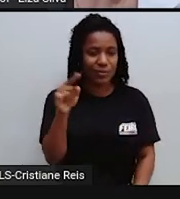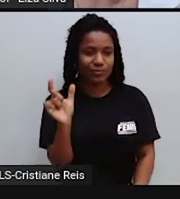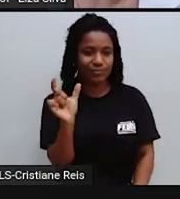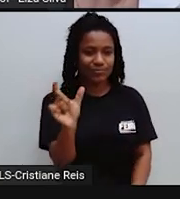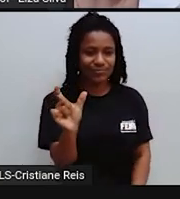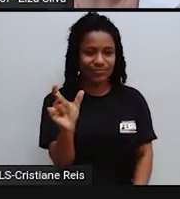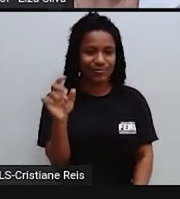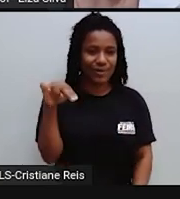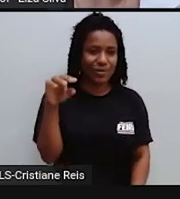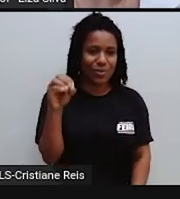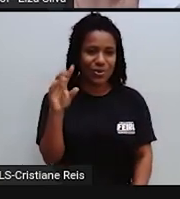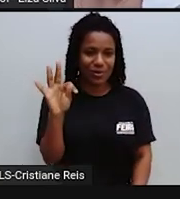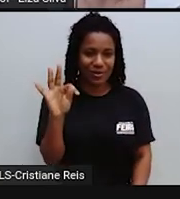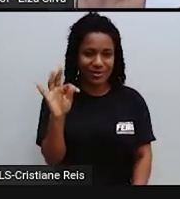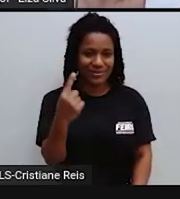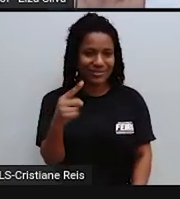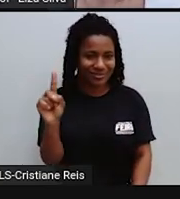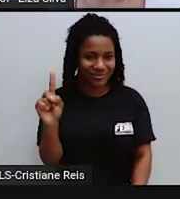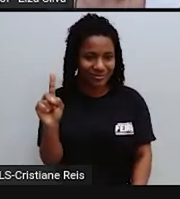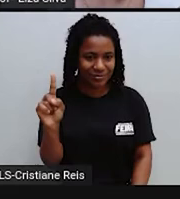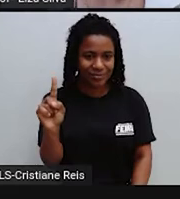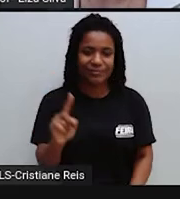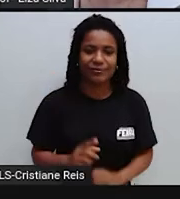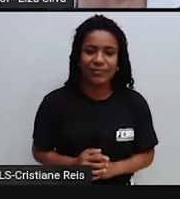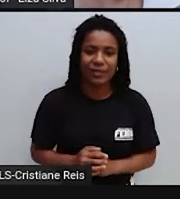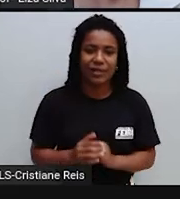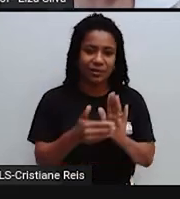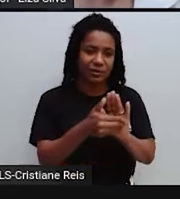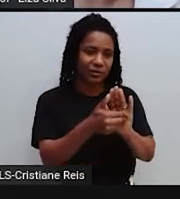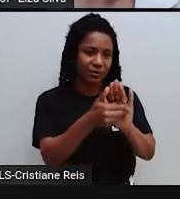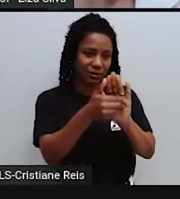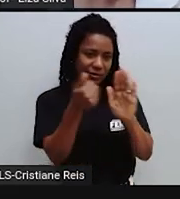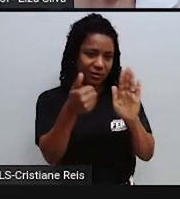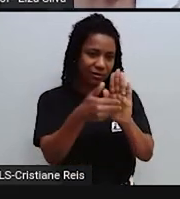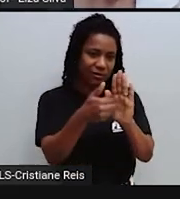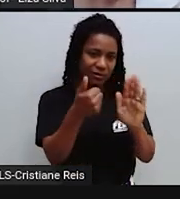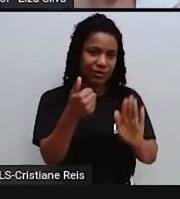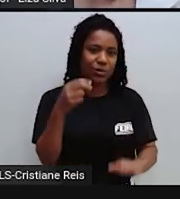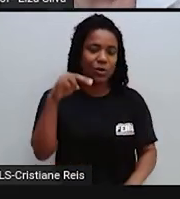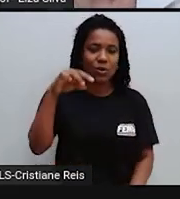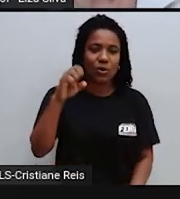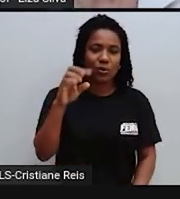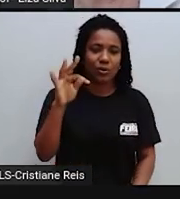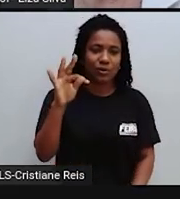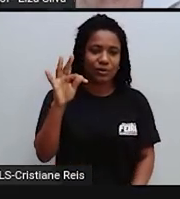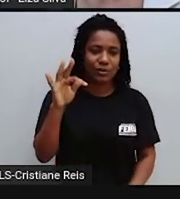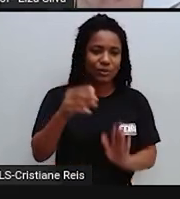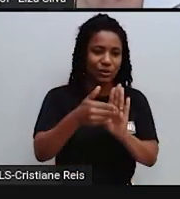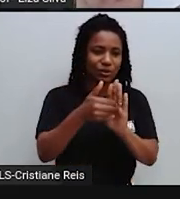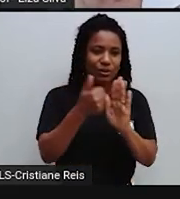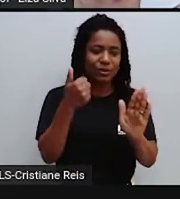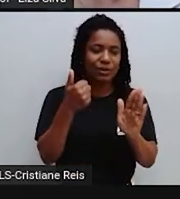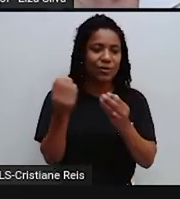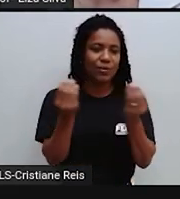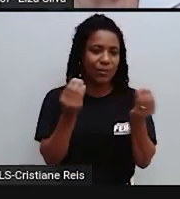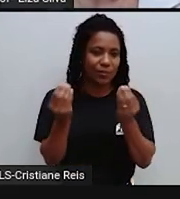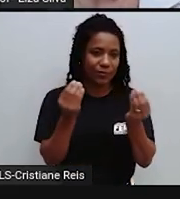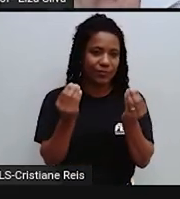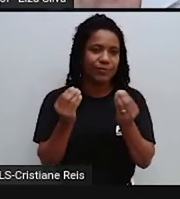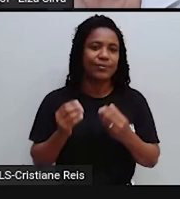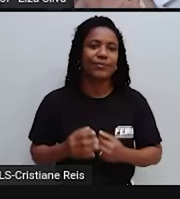que se eu tiro o not, vamos apagar provisoriamente aqui, I am speaking to